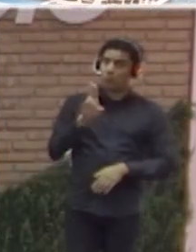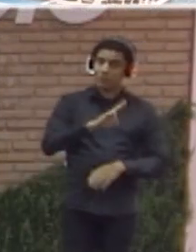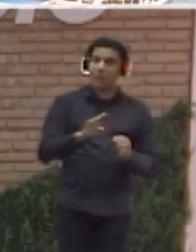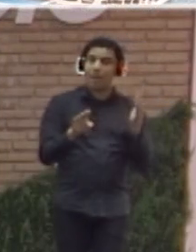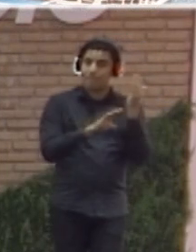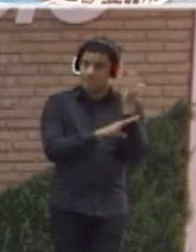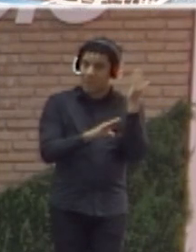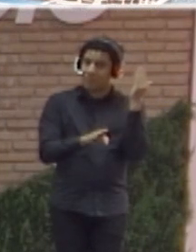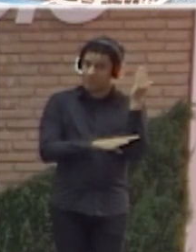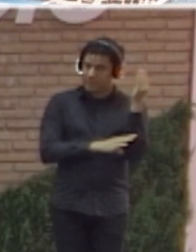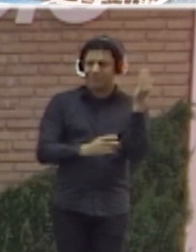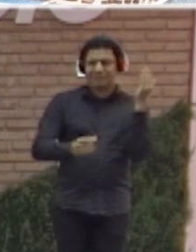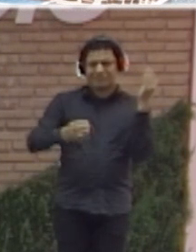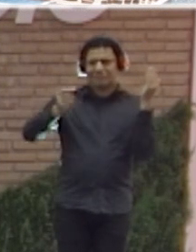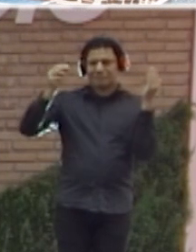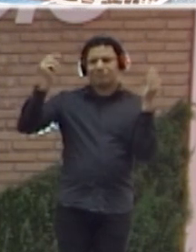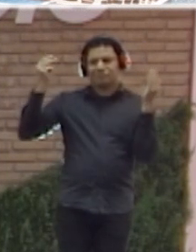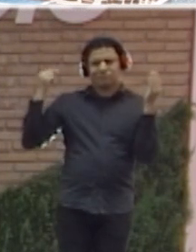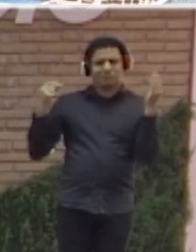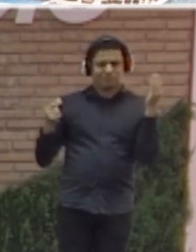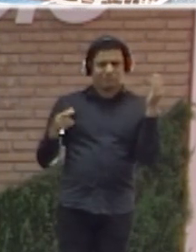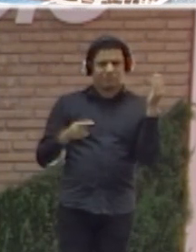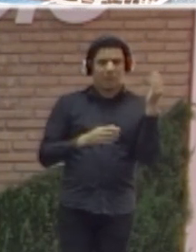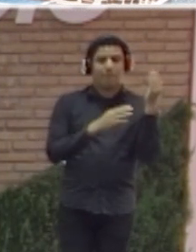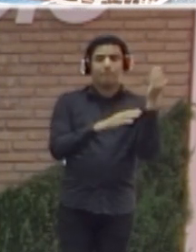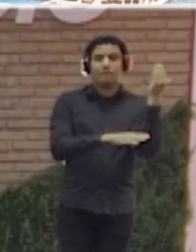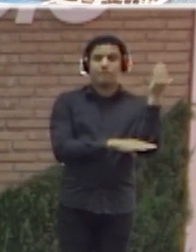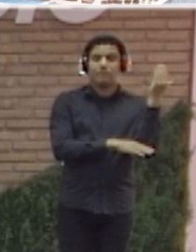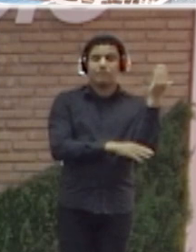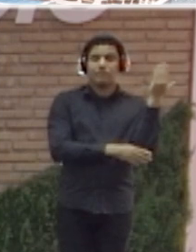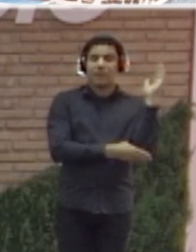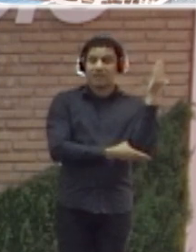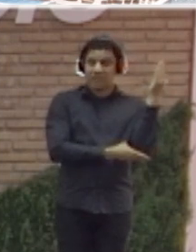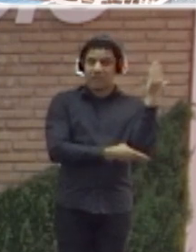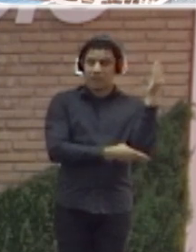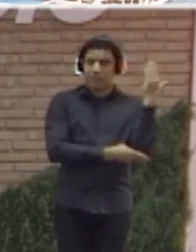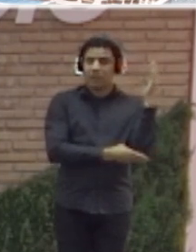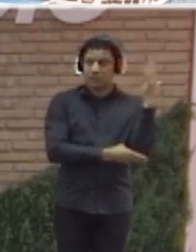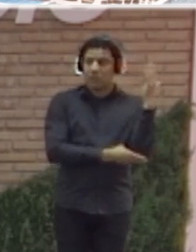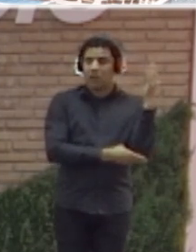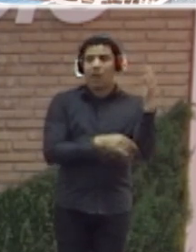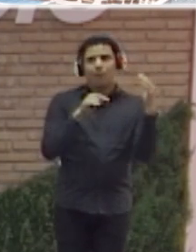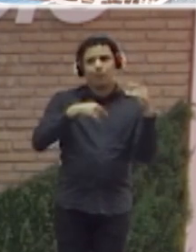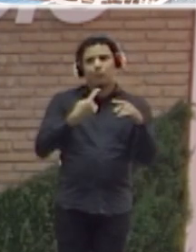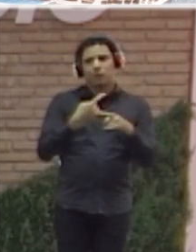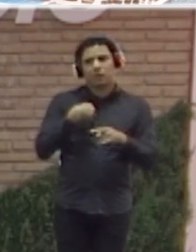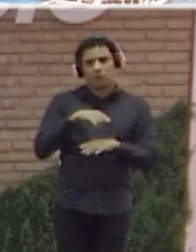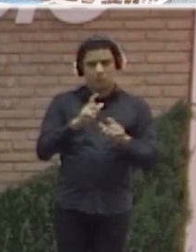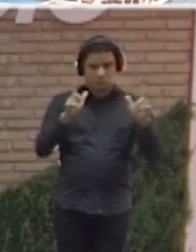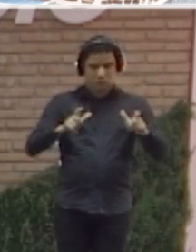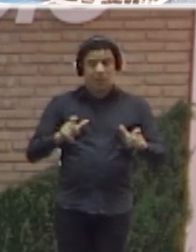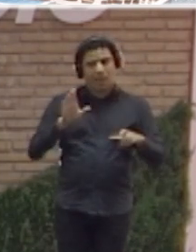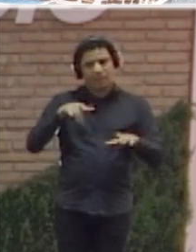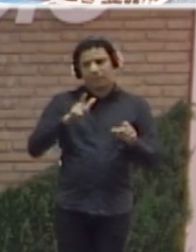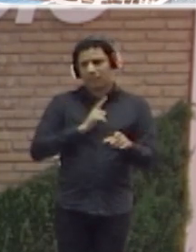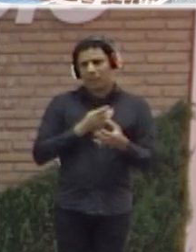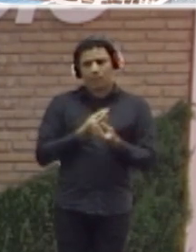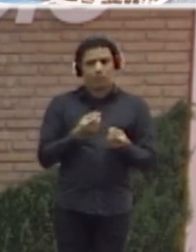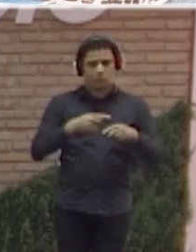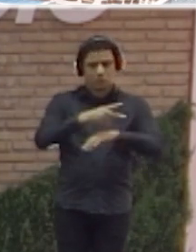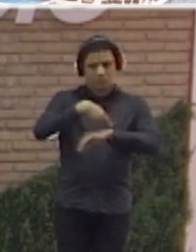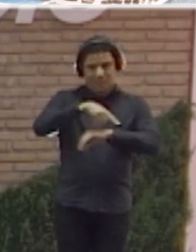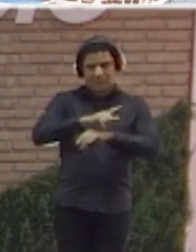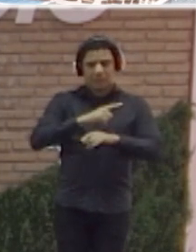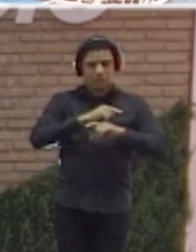muito tempo, faz muito sentido, porque 75% do nosso território é coberto por florestas. Mas uma coisa que mudou nos últimos 10 ou 15 anos